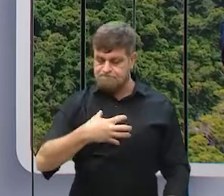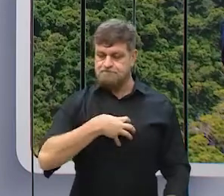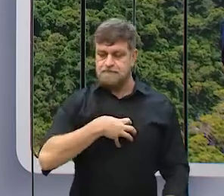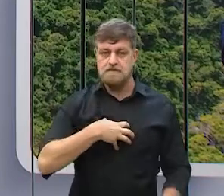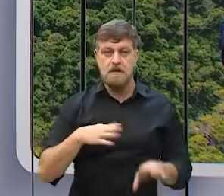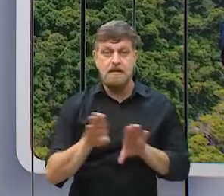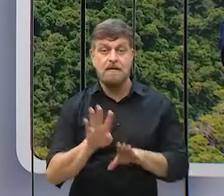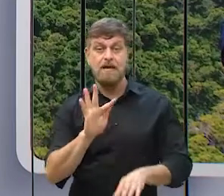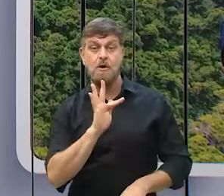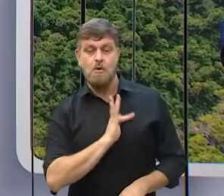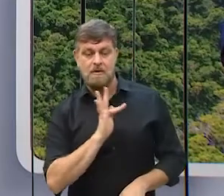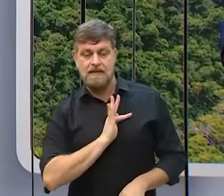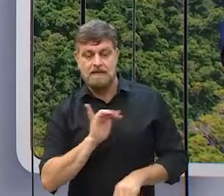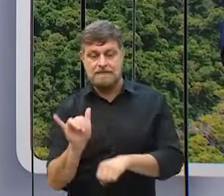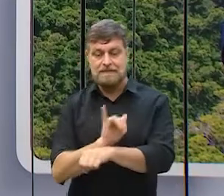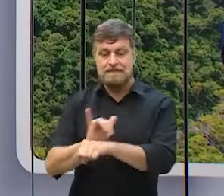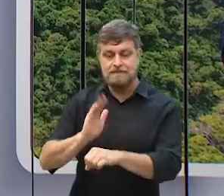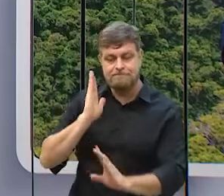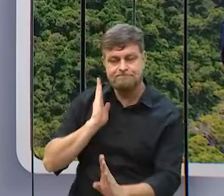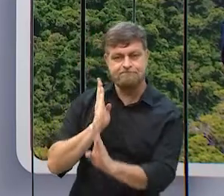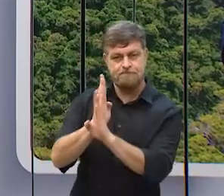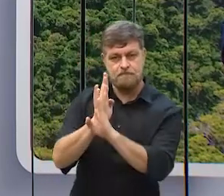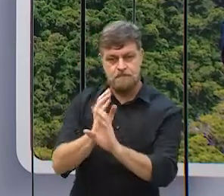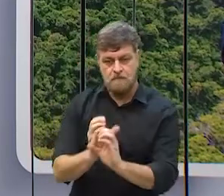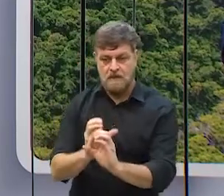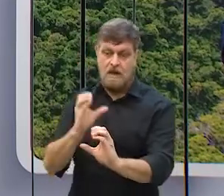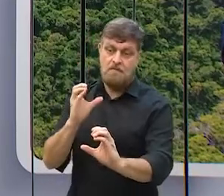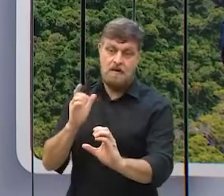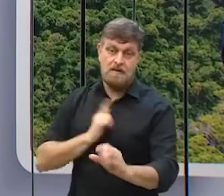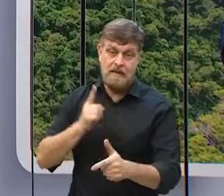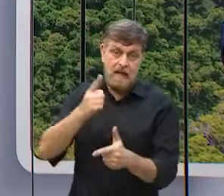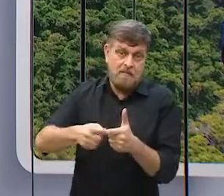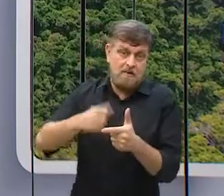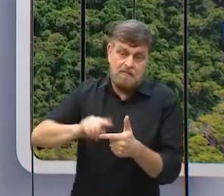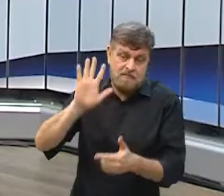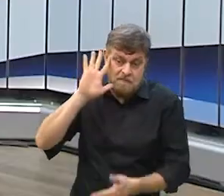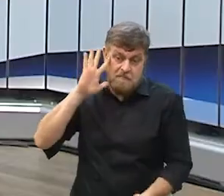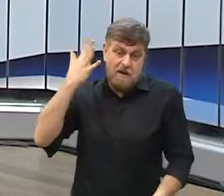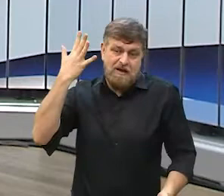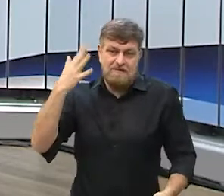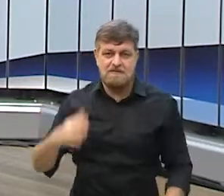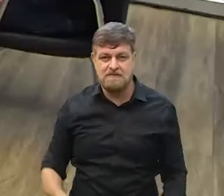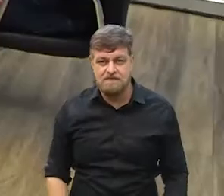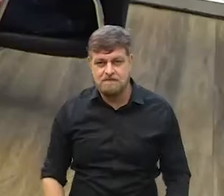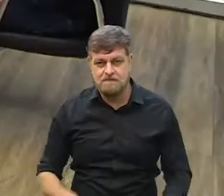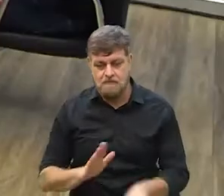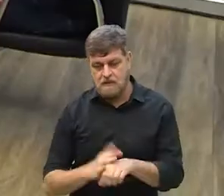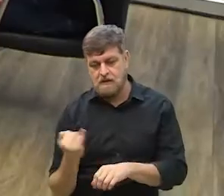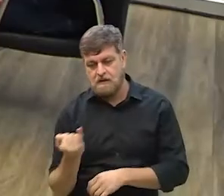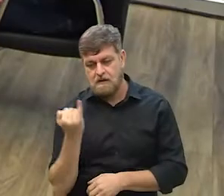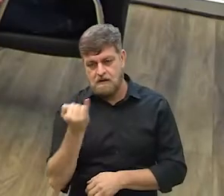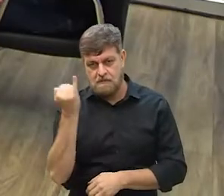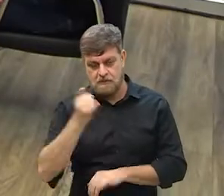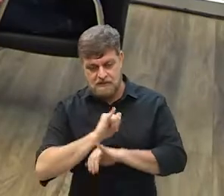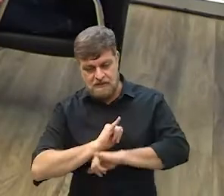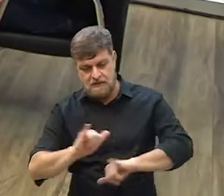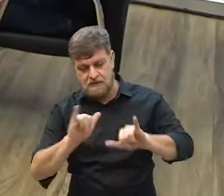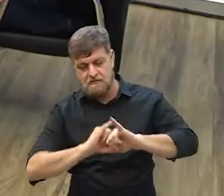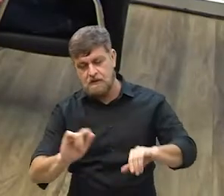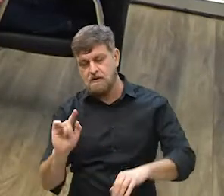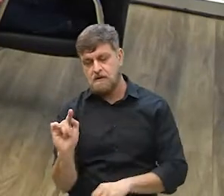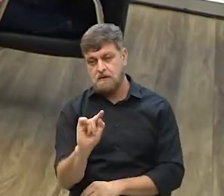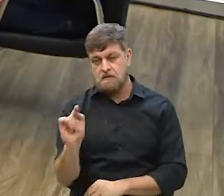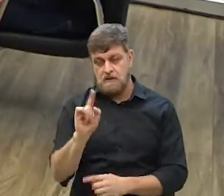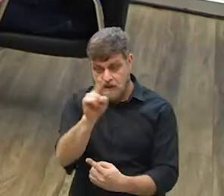técnicos para que achem essa solução. Engenharia está aí para resolver problema, né? E o mais importante, Cecílio, importante dizer, o mais